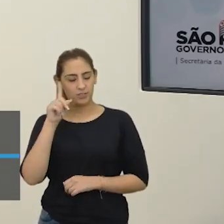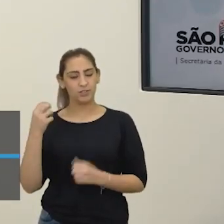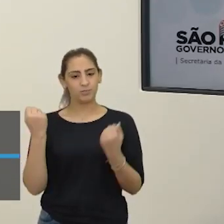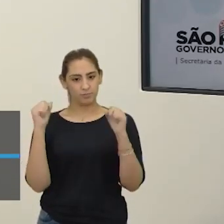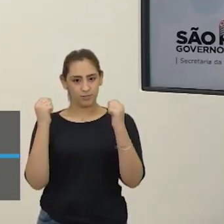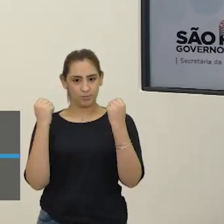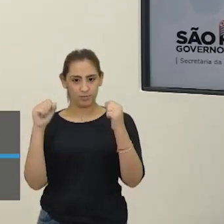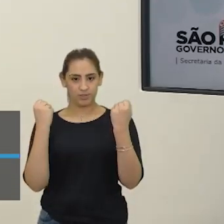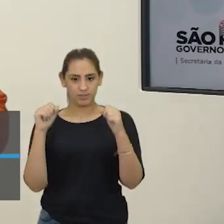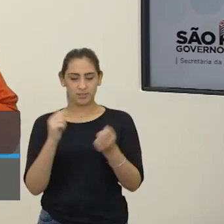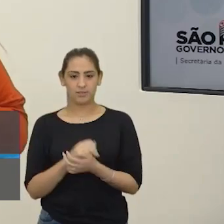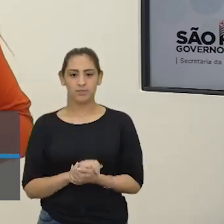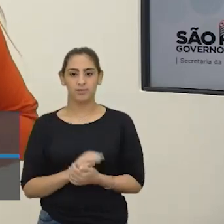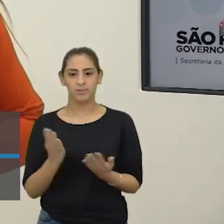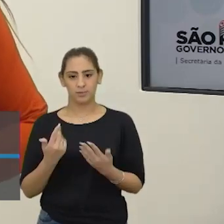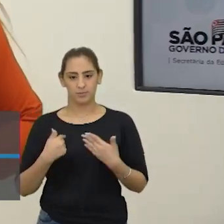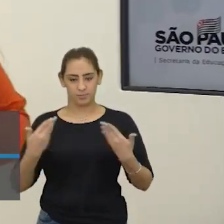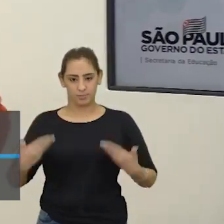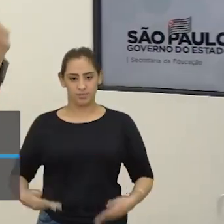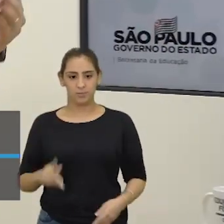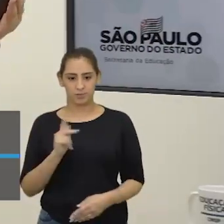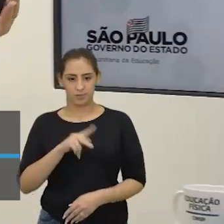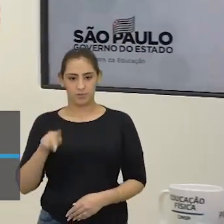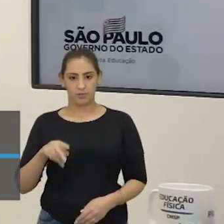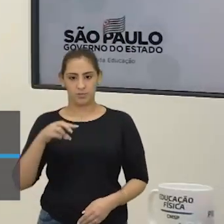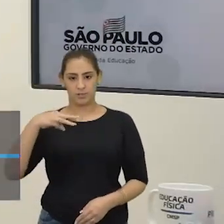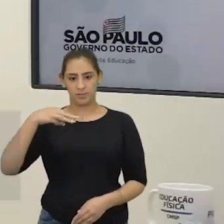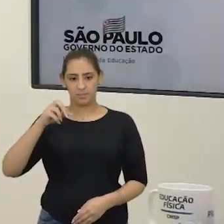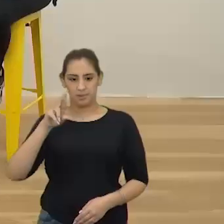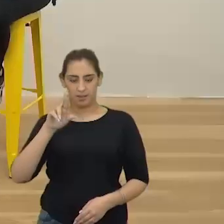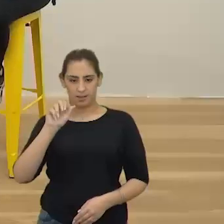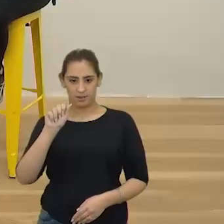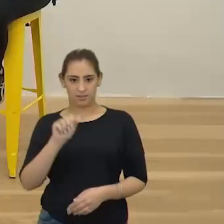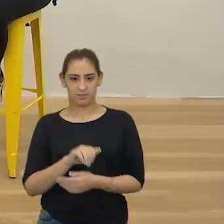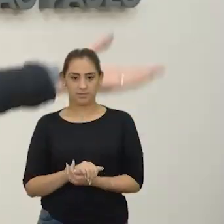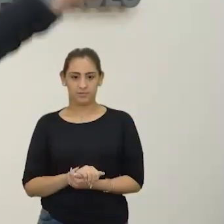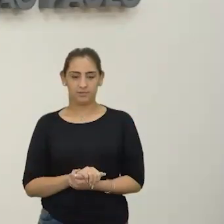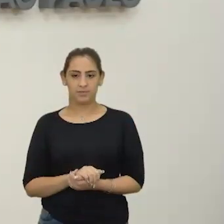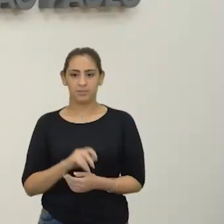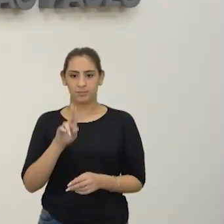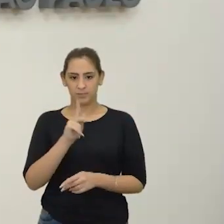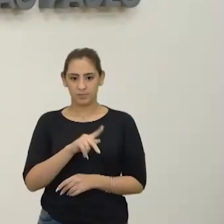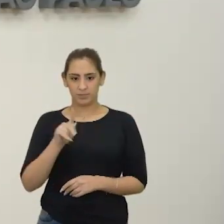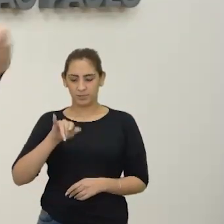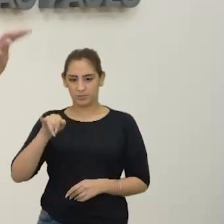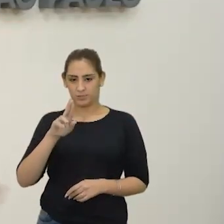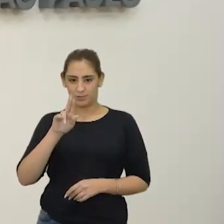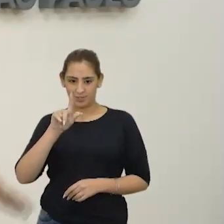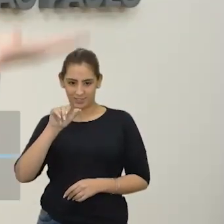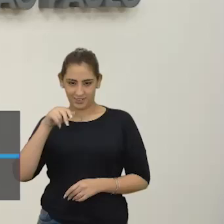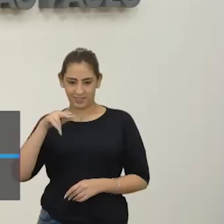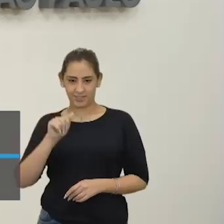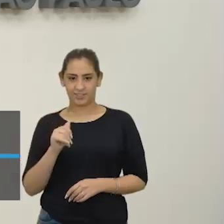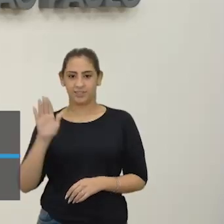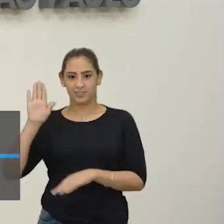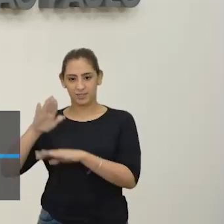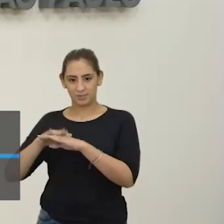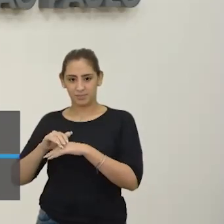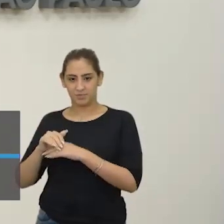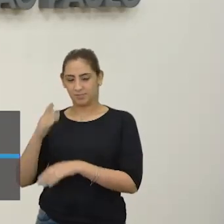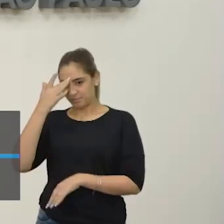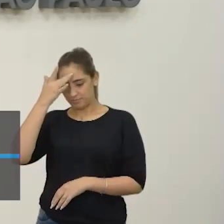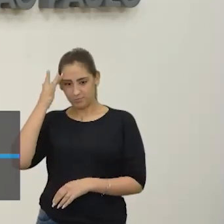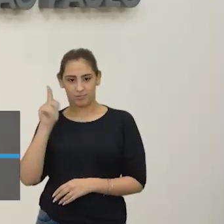física, então estou aqui eu, professora Mara, e a professora Juliana. Isso aí, vim correndo de geografia, Mara, e convidei o pessoal de geografia pra vir